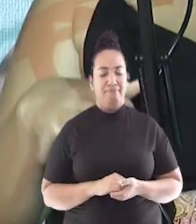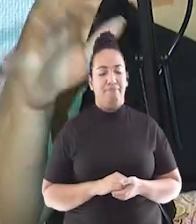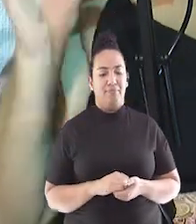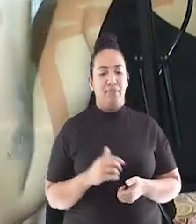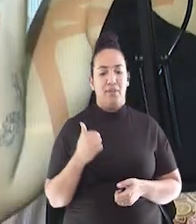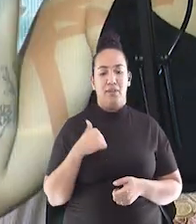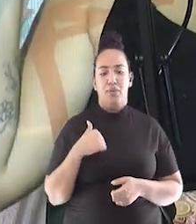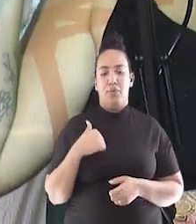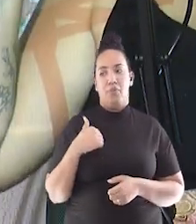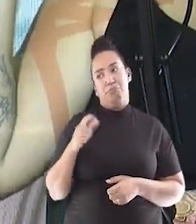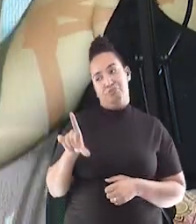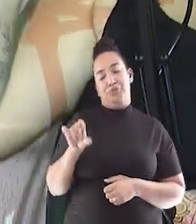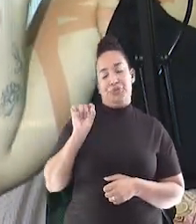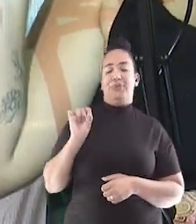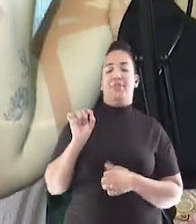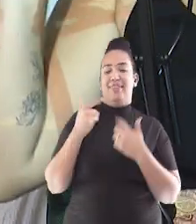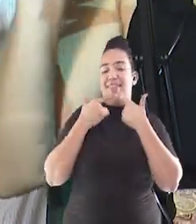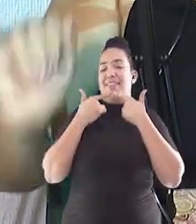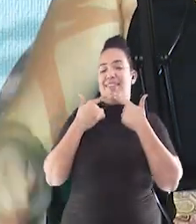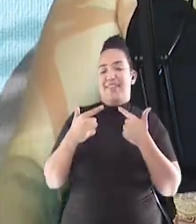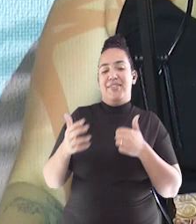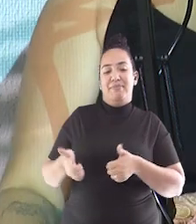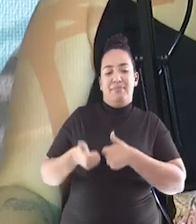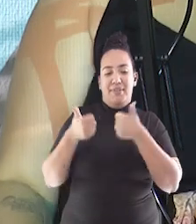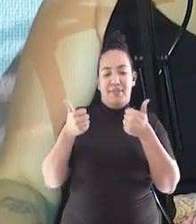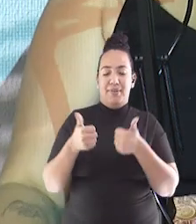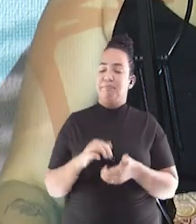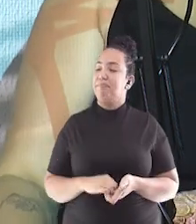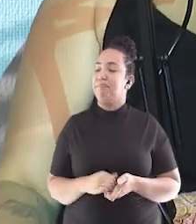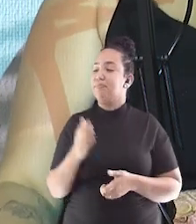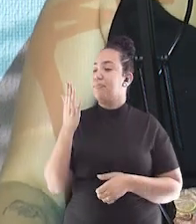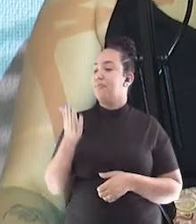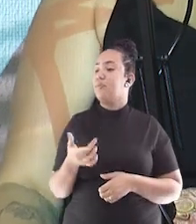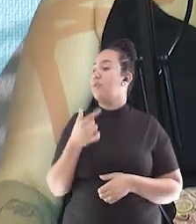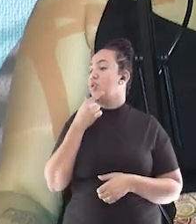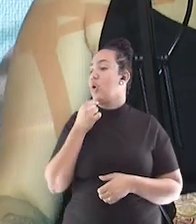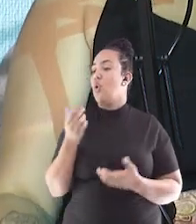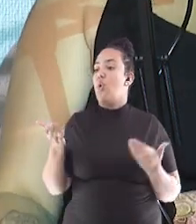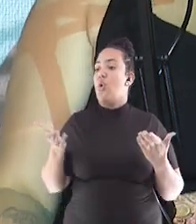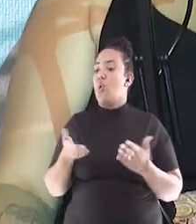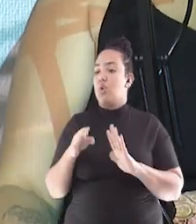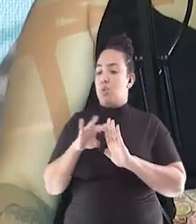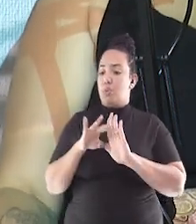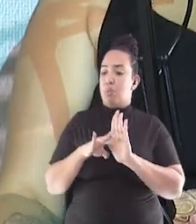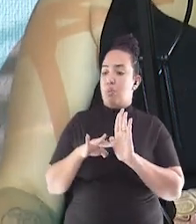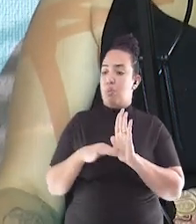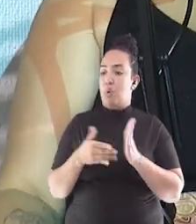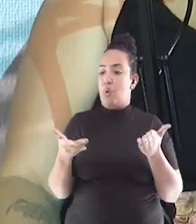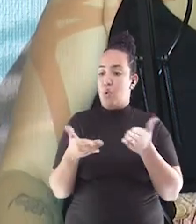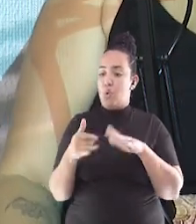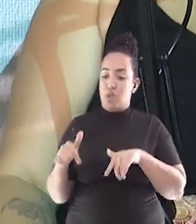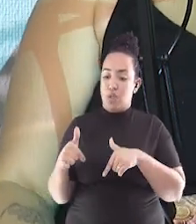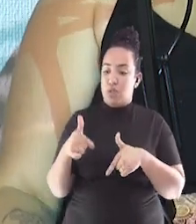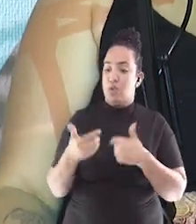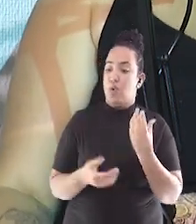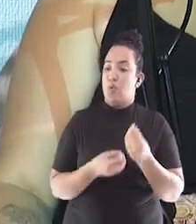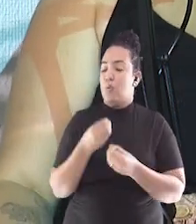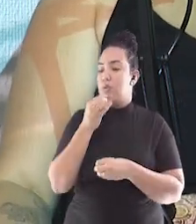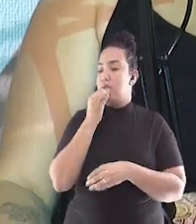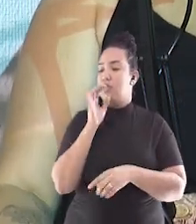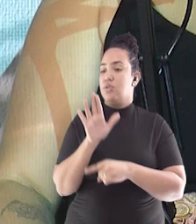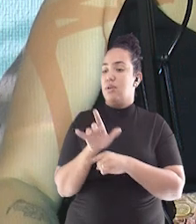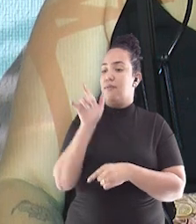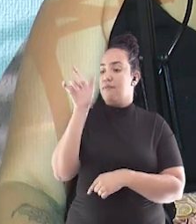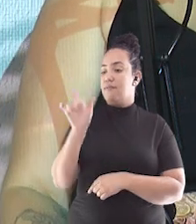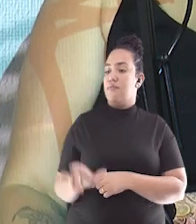boa em linguagens. E é isso que importa. E você, Daniel, o que você faz hoje, assim, que você sente que vai te ajudar com